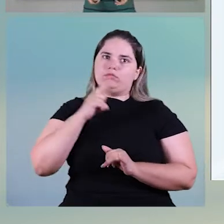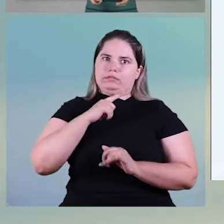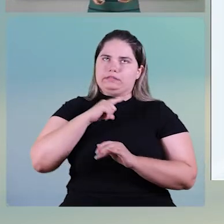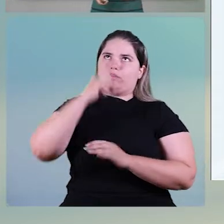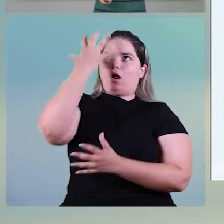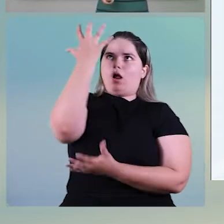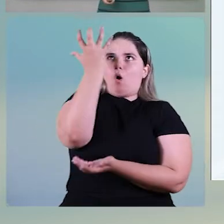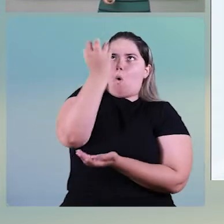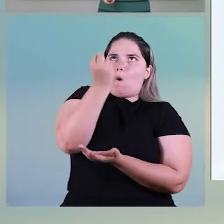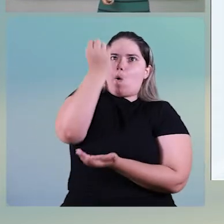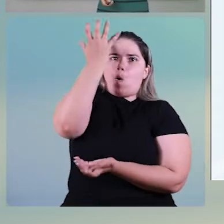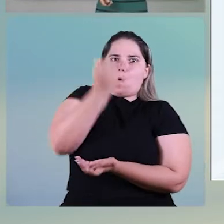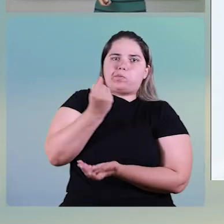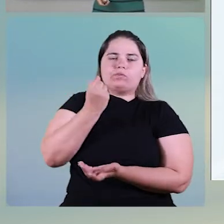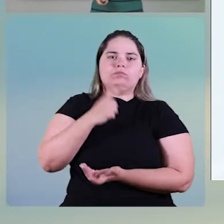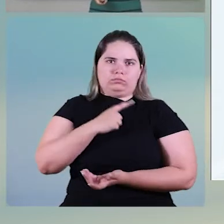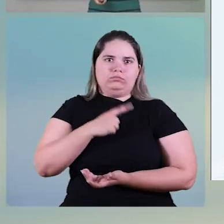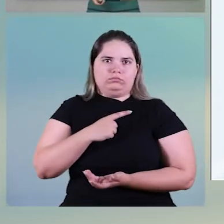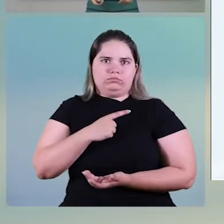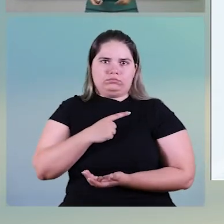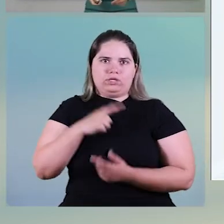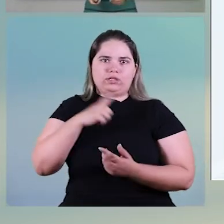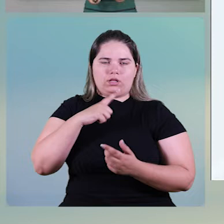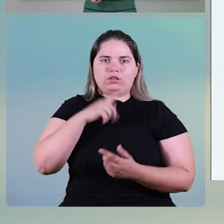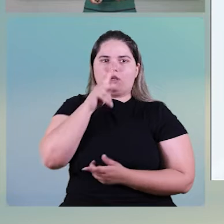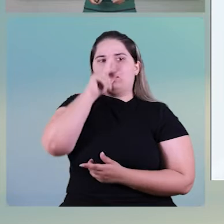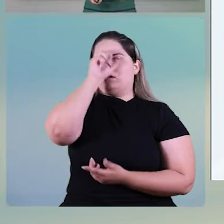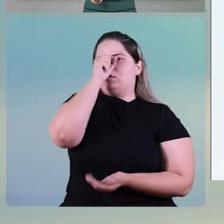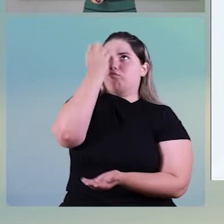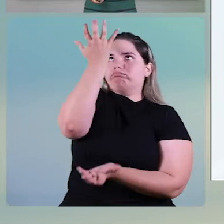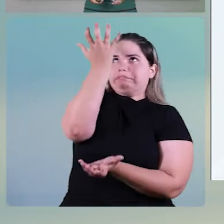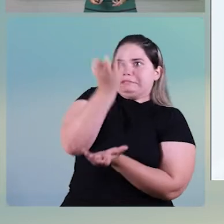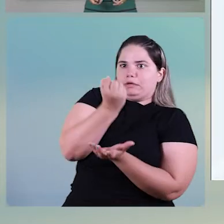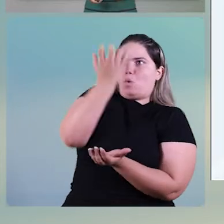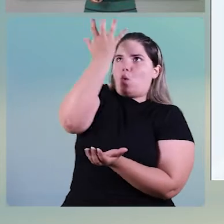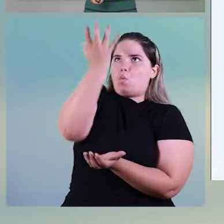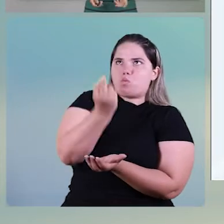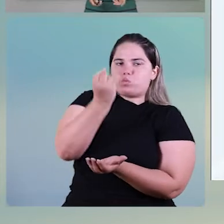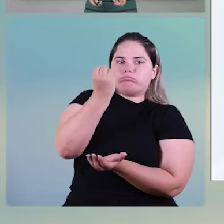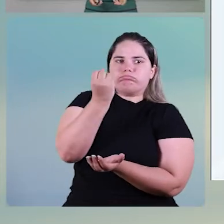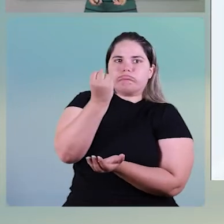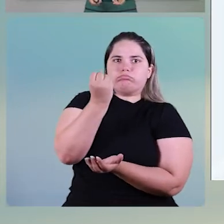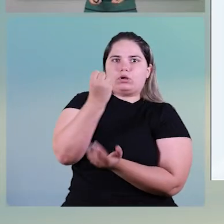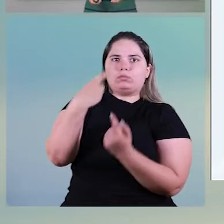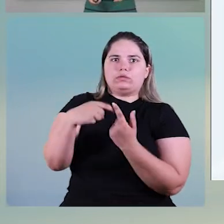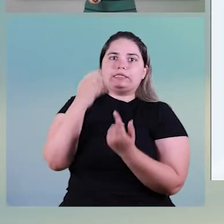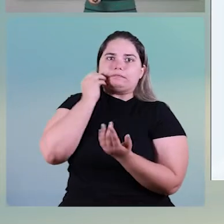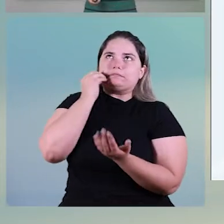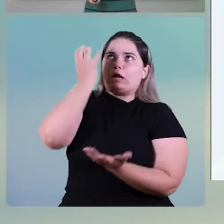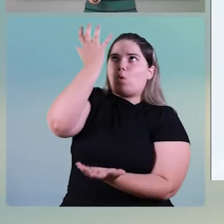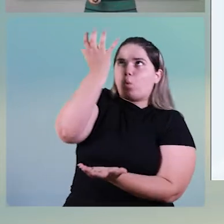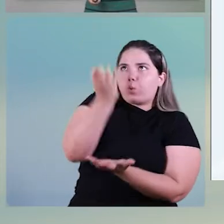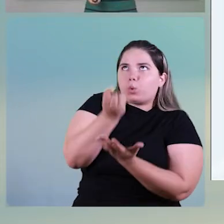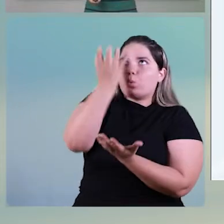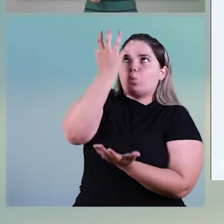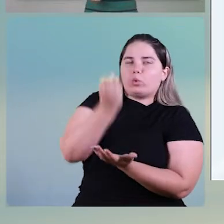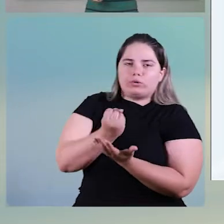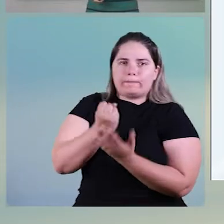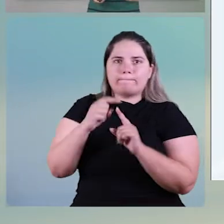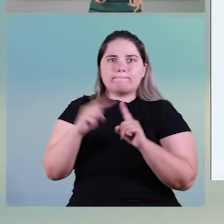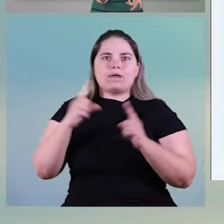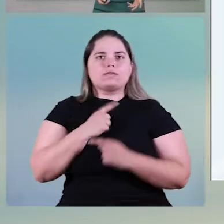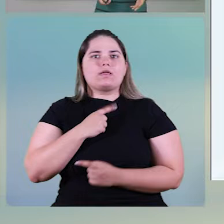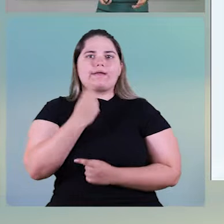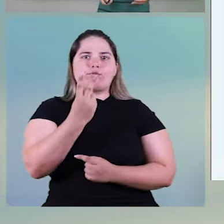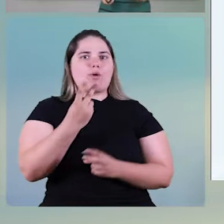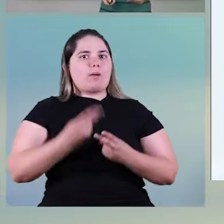distância, uma força vertical para baixo, apontando para o centro do planeta. Mas como nós temos